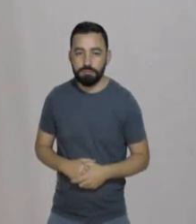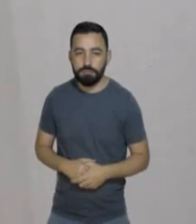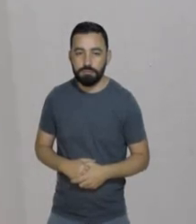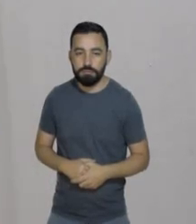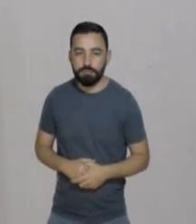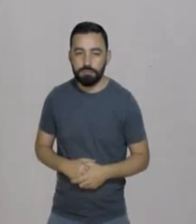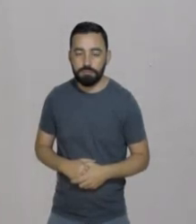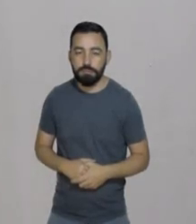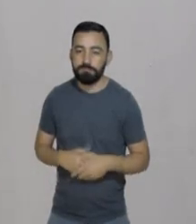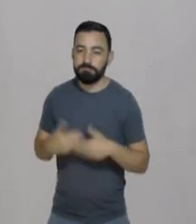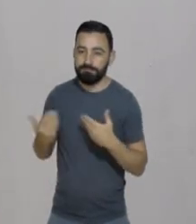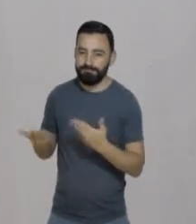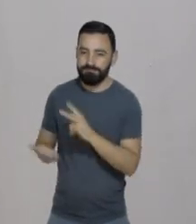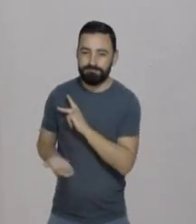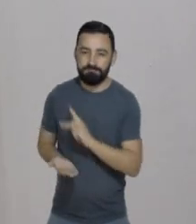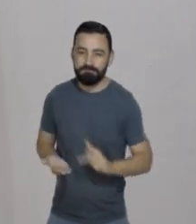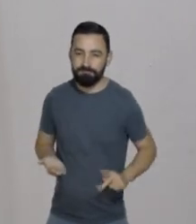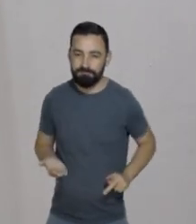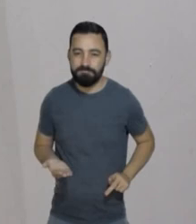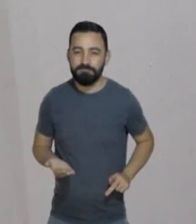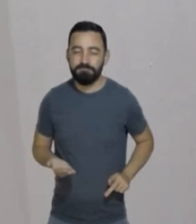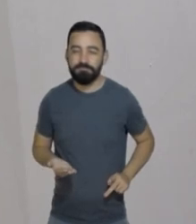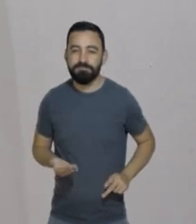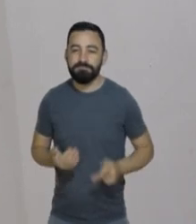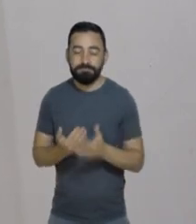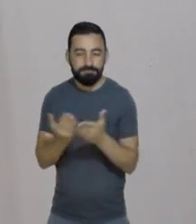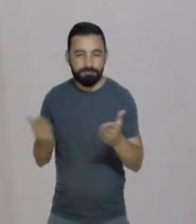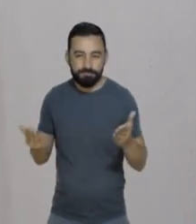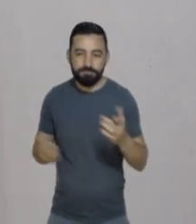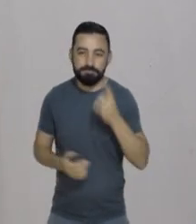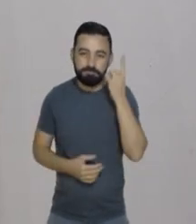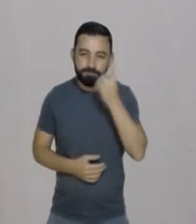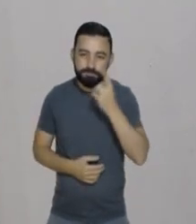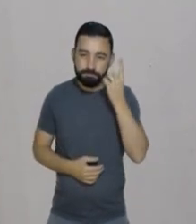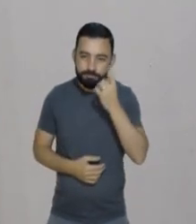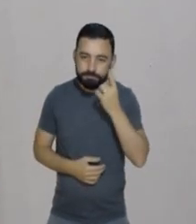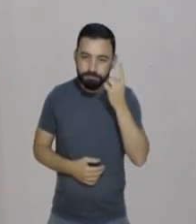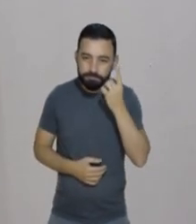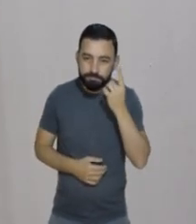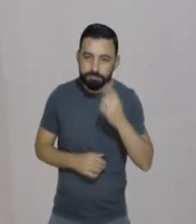Senhor presidente, nobres colegas deputados,